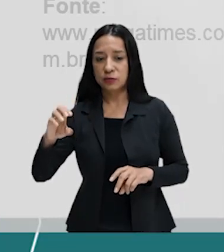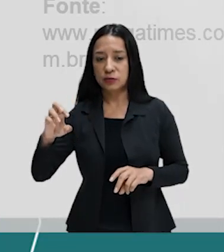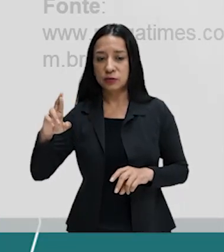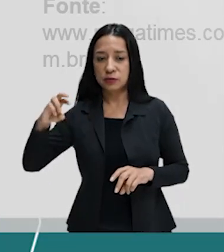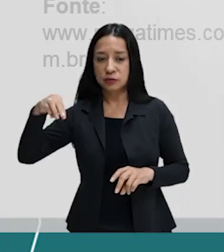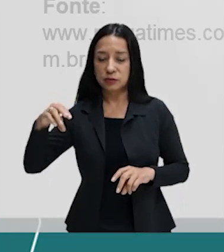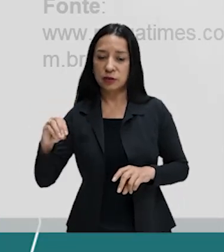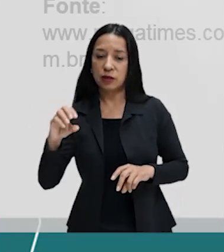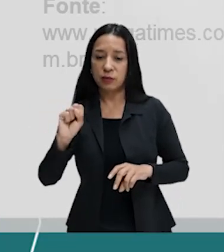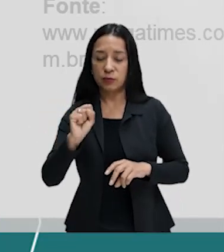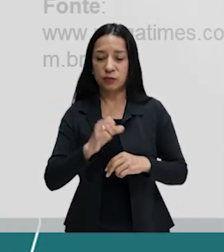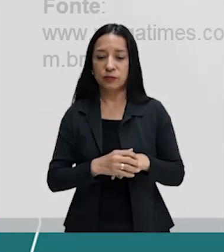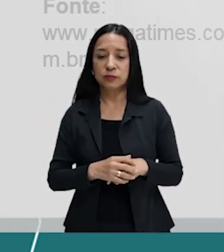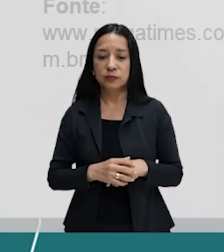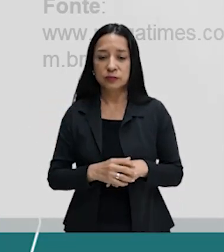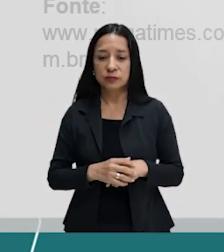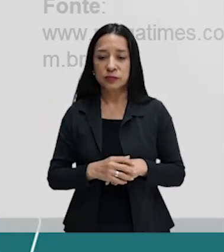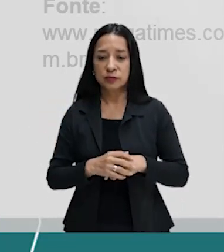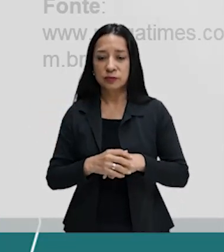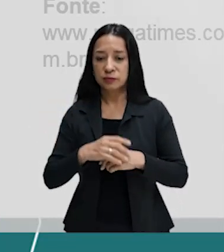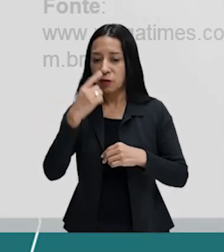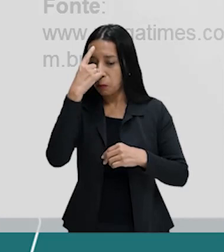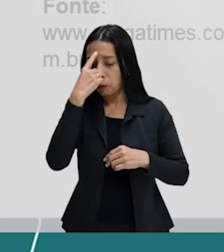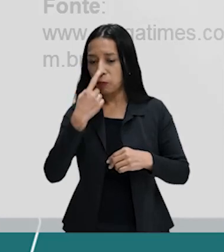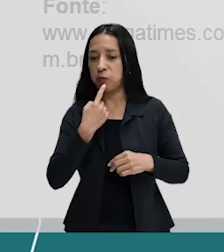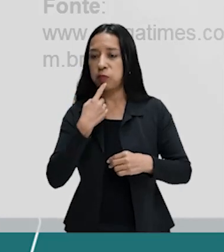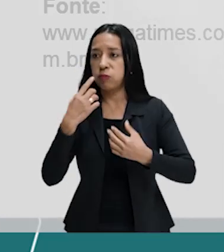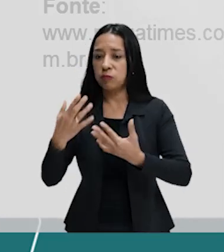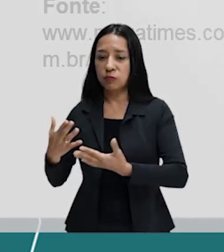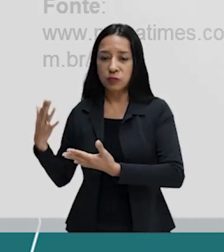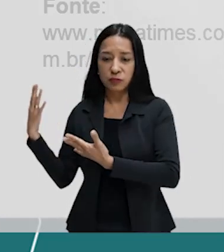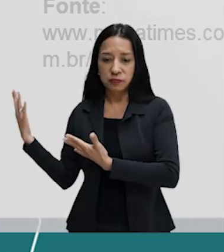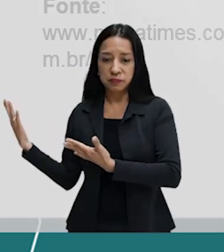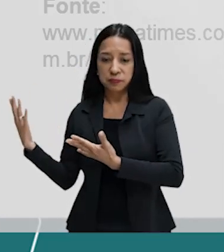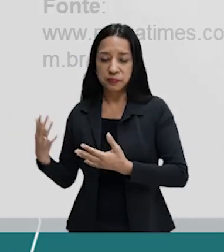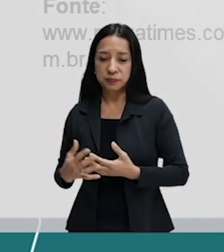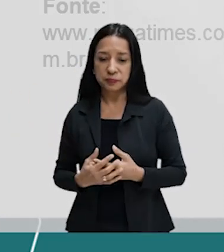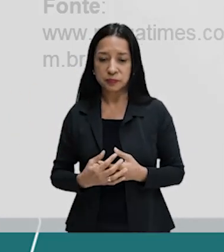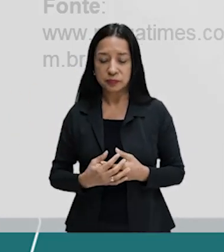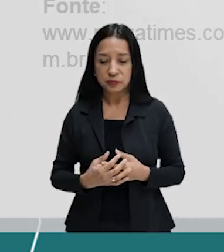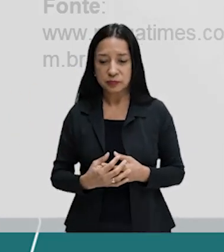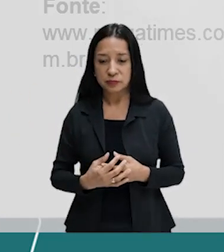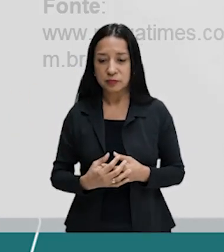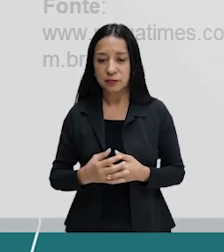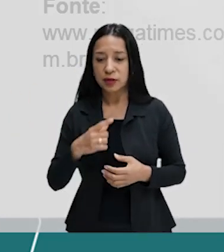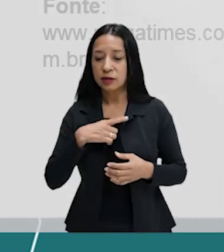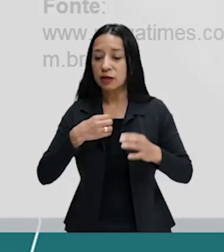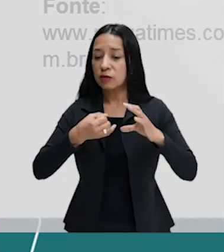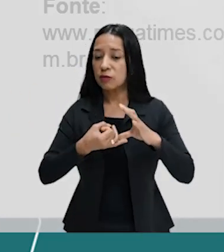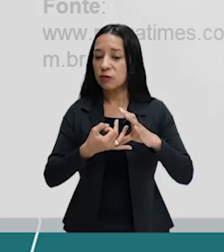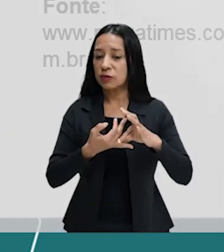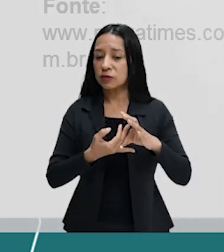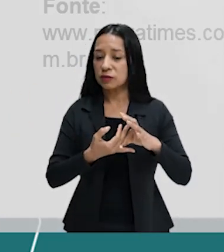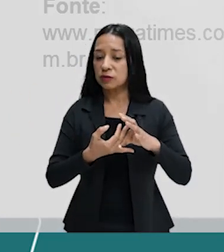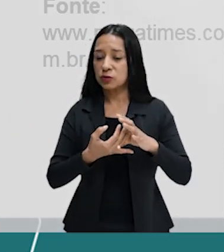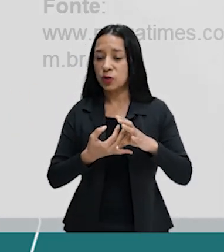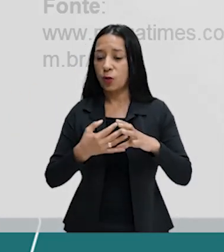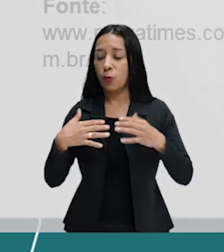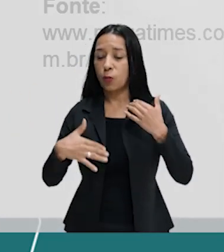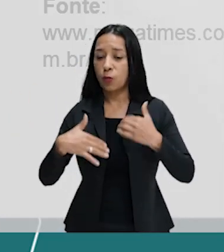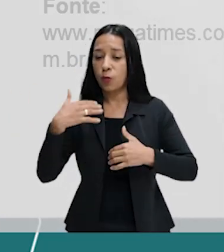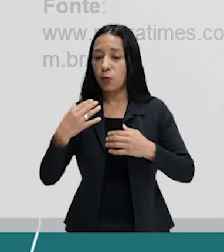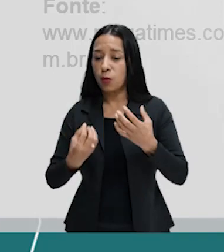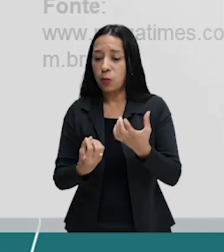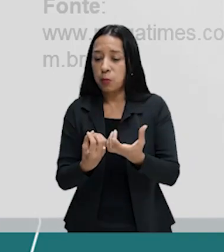pelas serpentes do mar, que são parecidas com estrelas, a bolacha da praia. Eles têm como característica o corpo repleto de